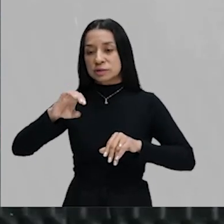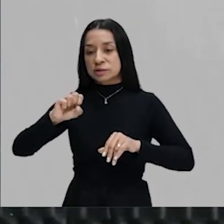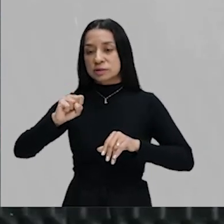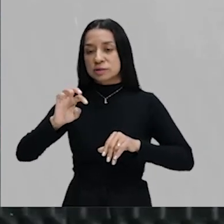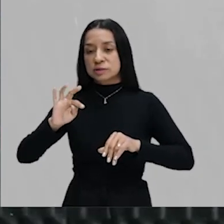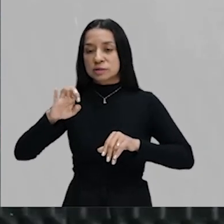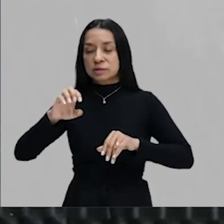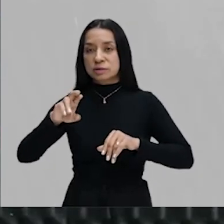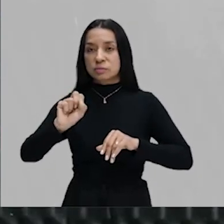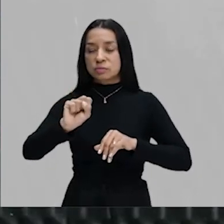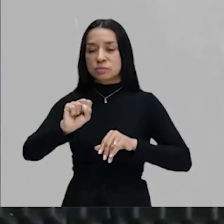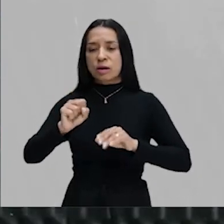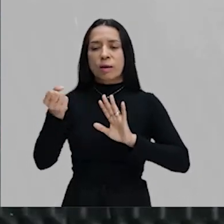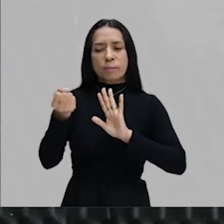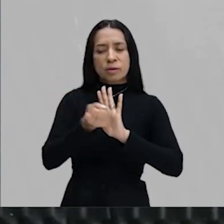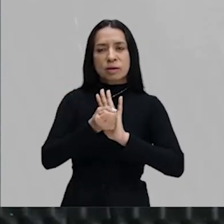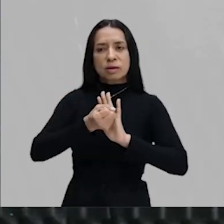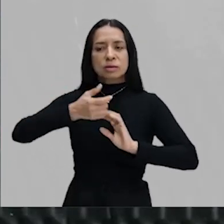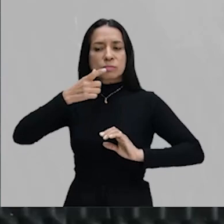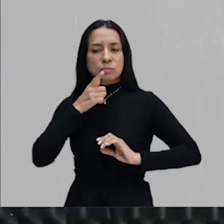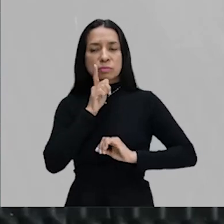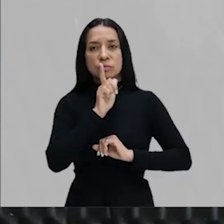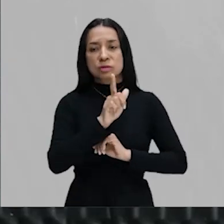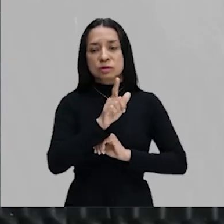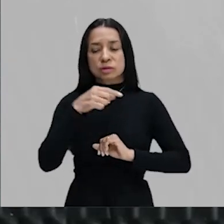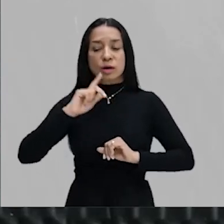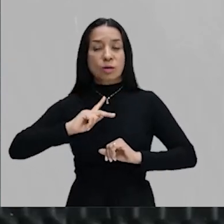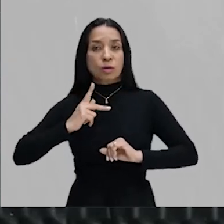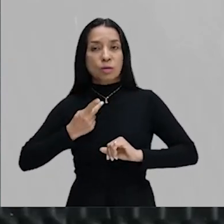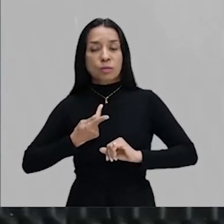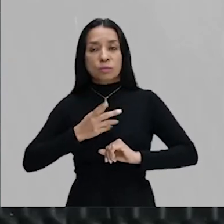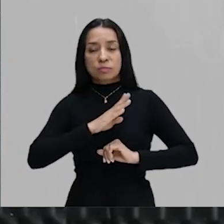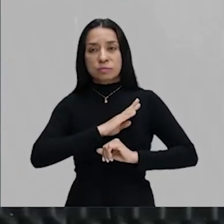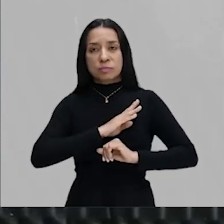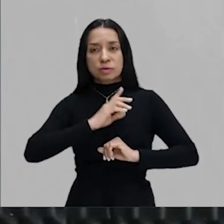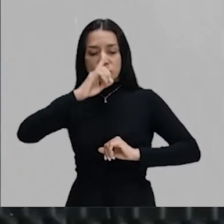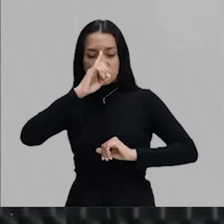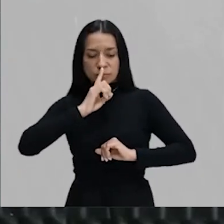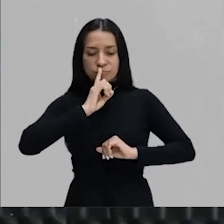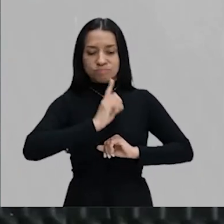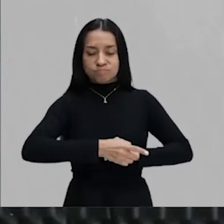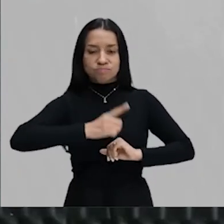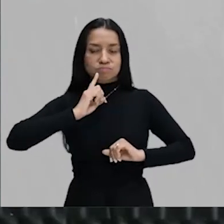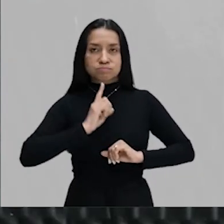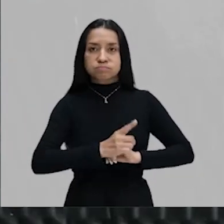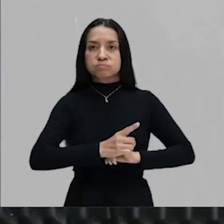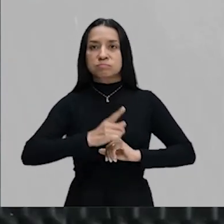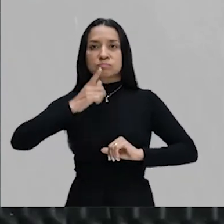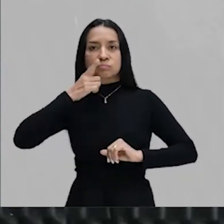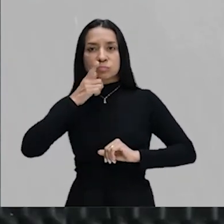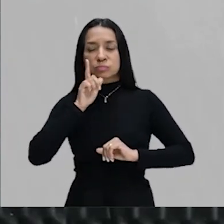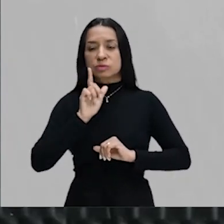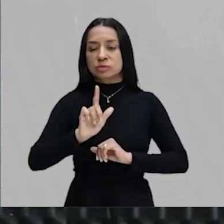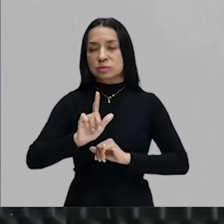seja, os hebreus eles foram dominados, eles foram conquistados, o que acabou